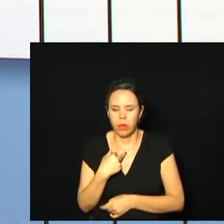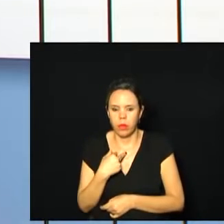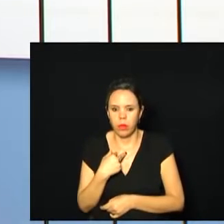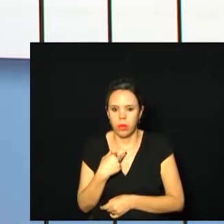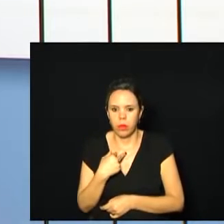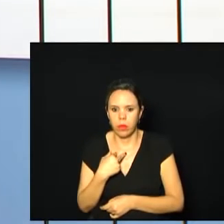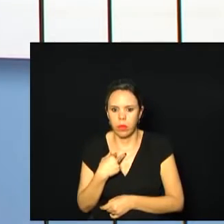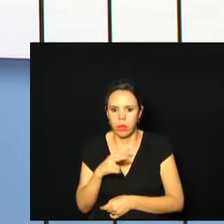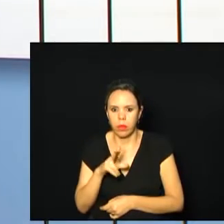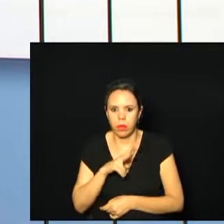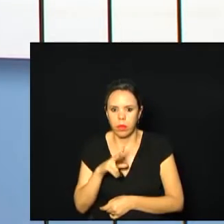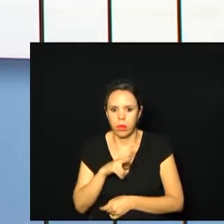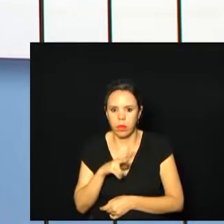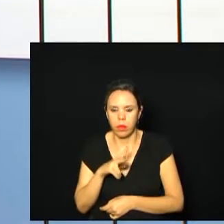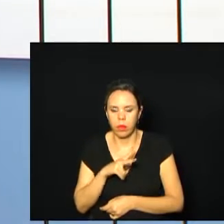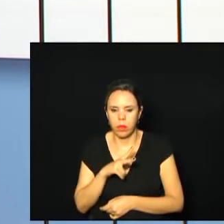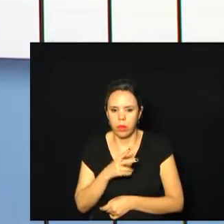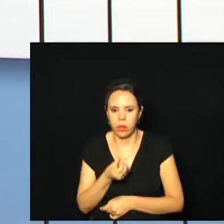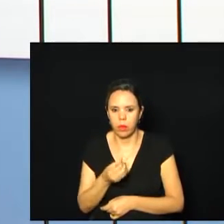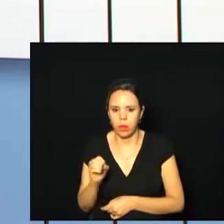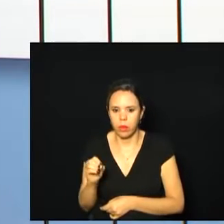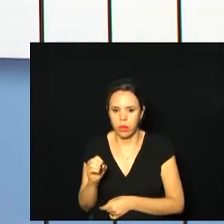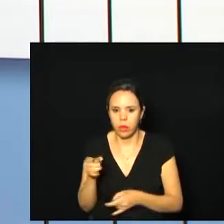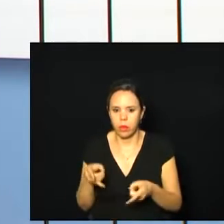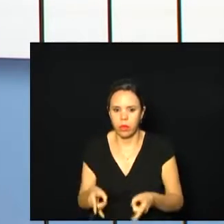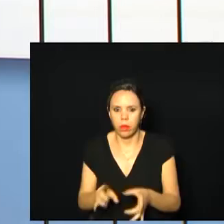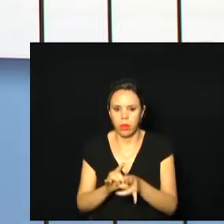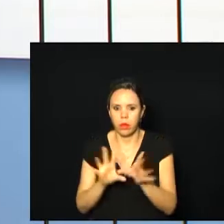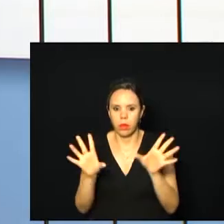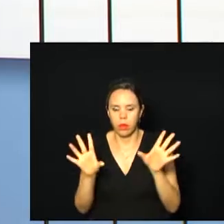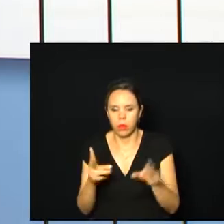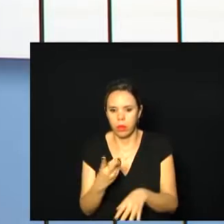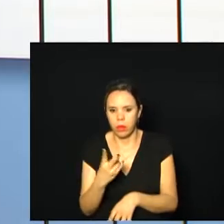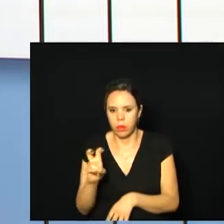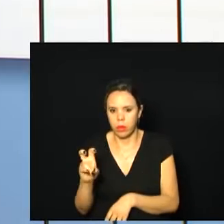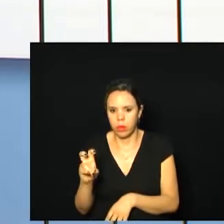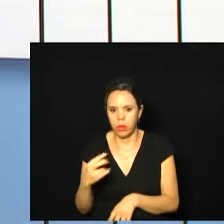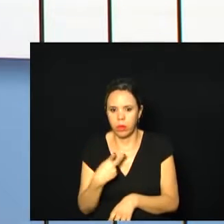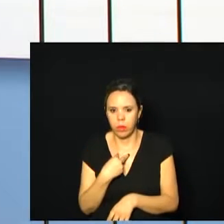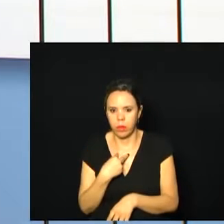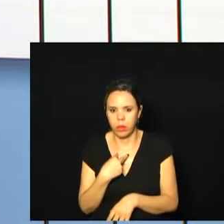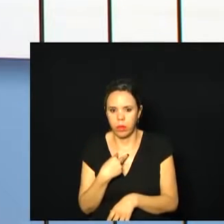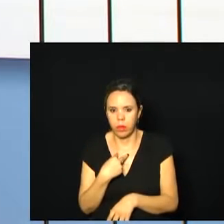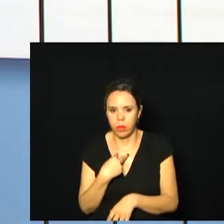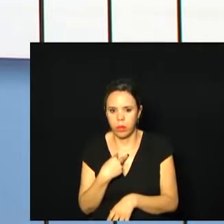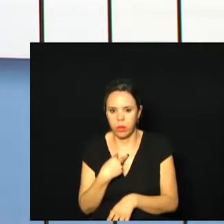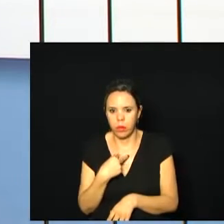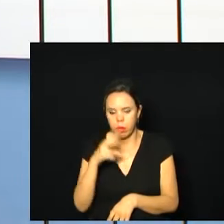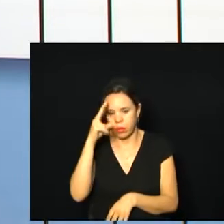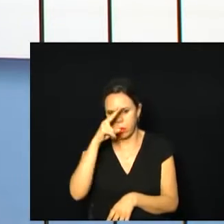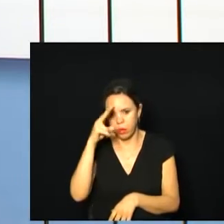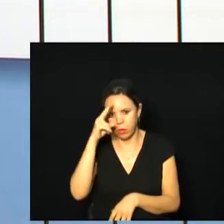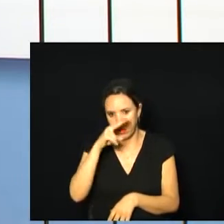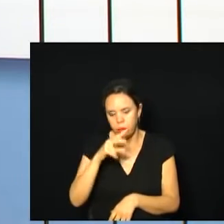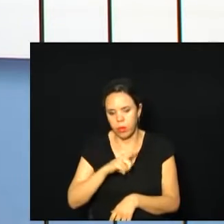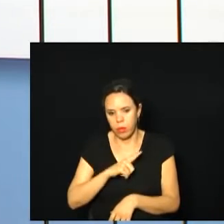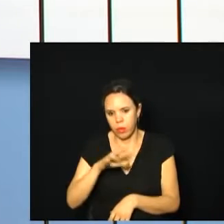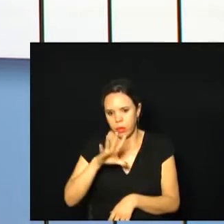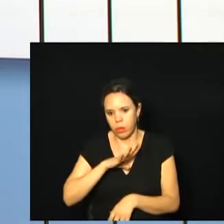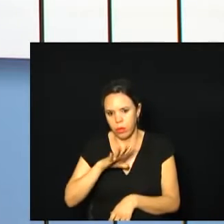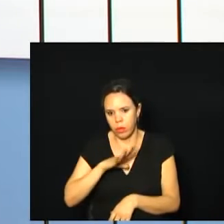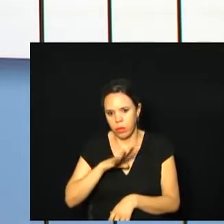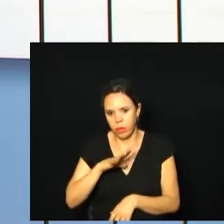E na rede particular, dos 60 leitos disponíveis, 25 ocupados. Lembrando que ainda há na